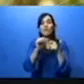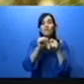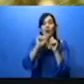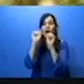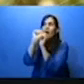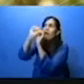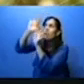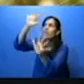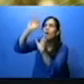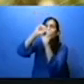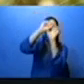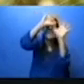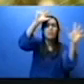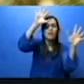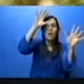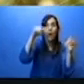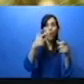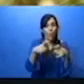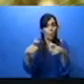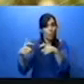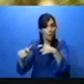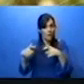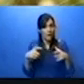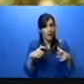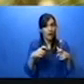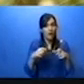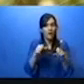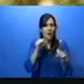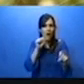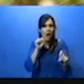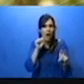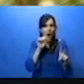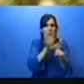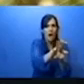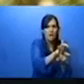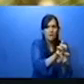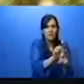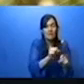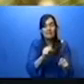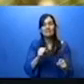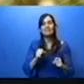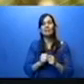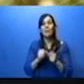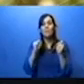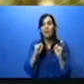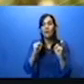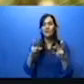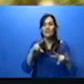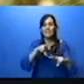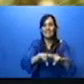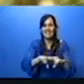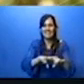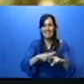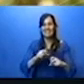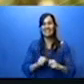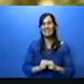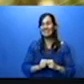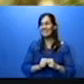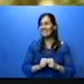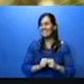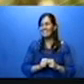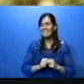teia, que pode ser um local onde a presa, entrando em contato, pode ficar aprisionado. E a movimentação da presa